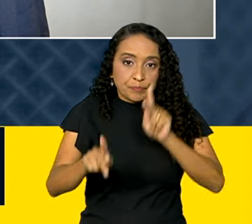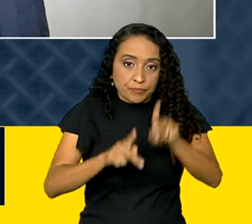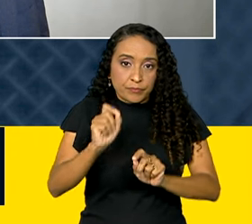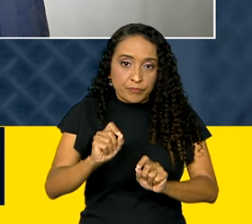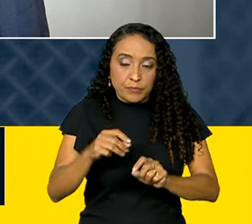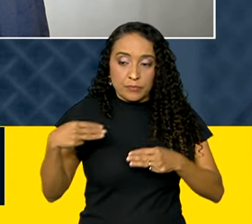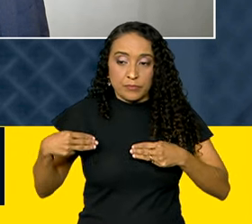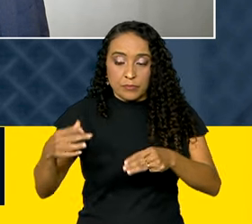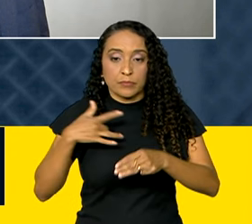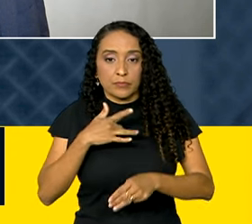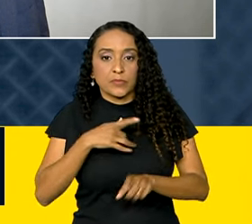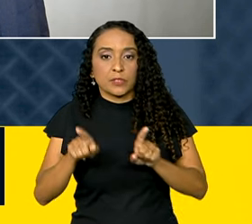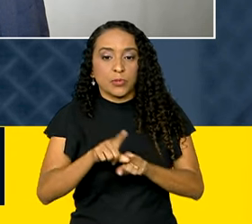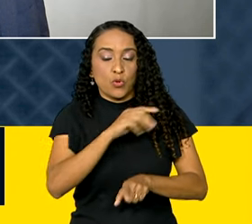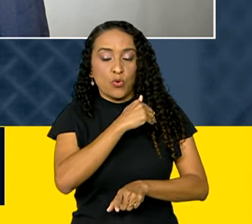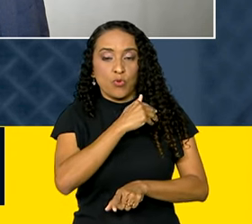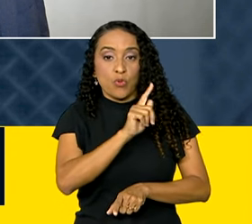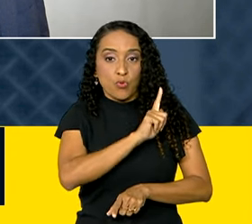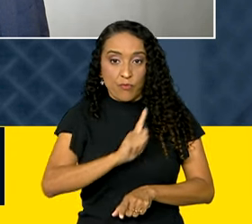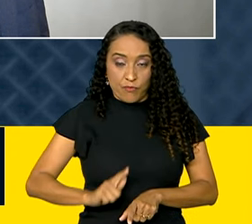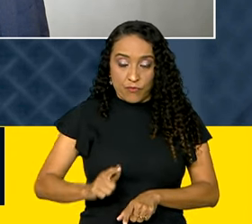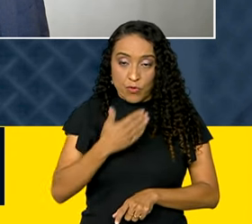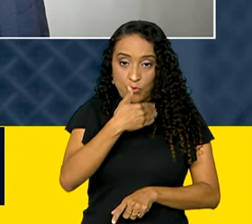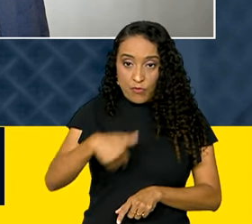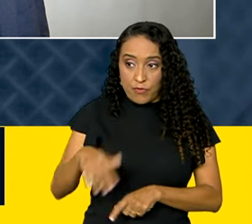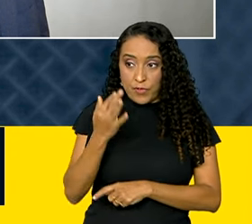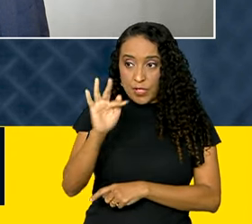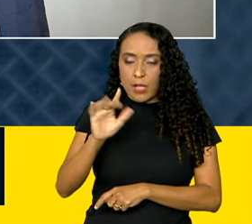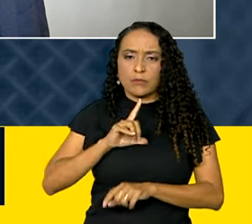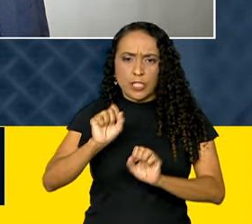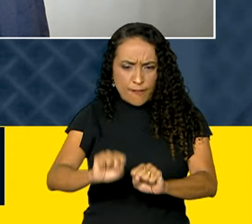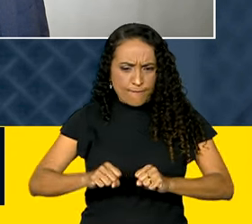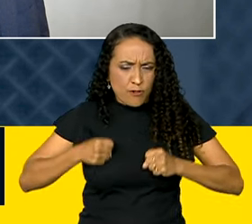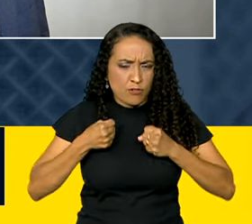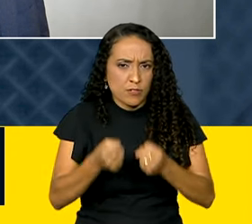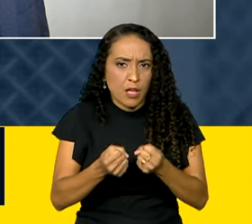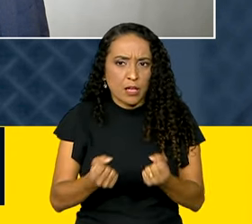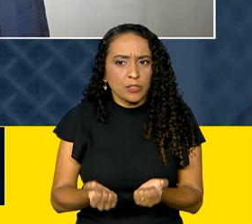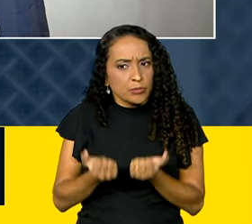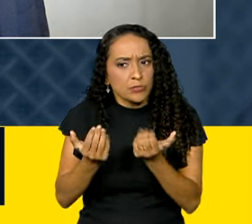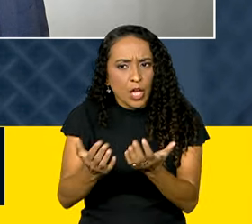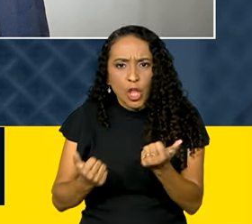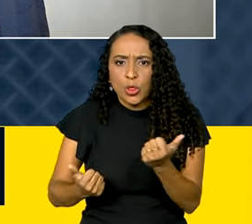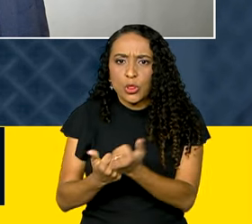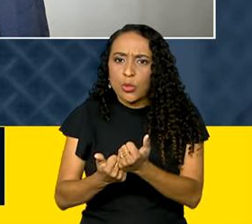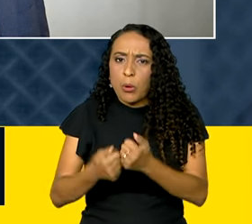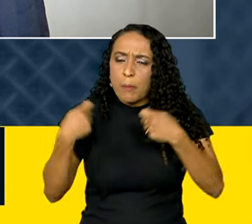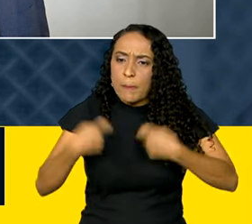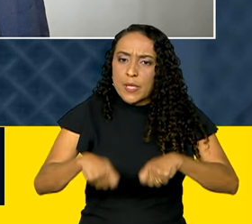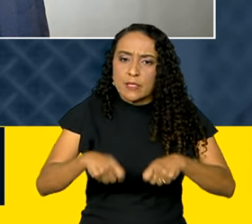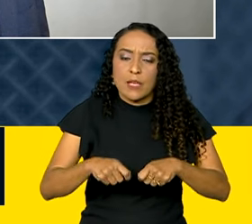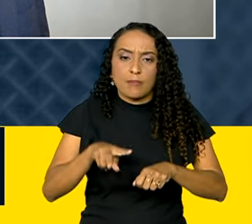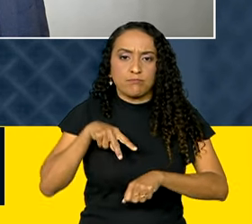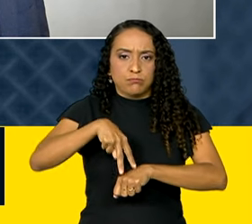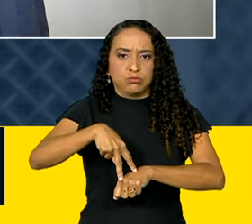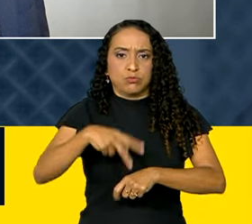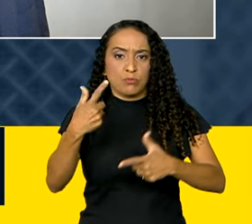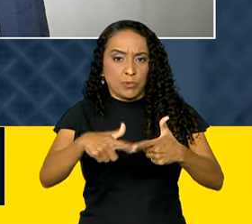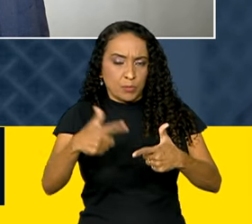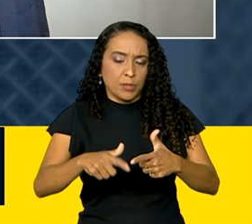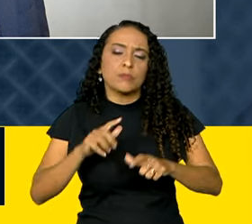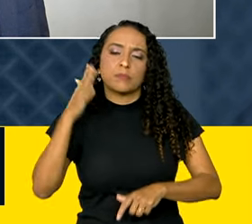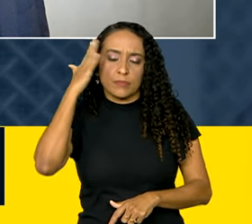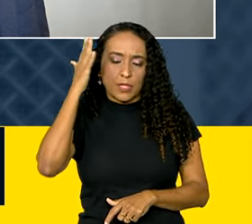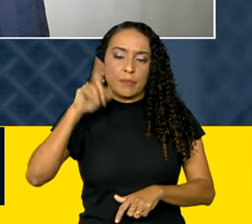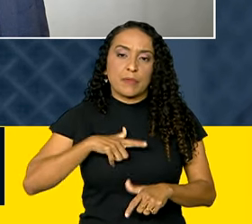Saúde e o governo federal estão empenhados em oferecer todo o suporte necessário para enfrentar essa crise. A gente sabe